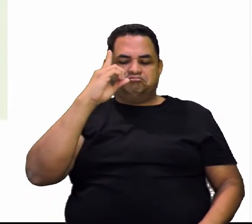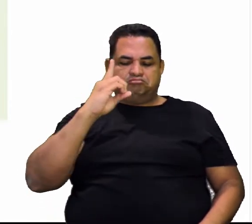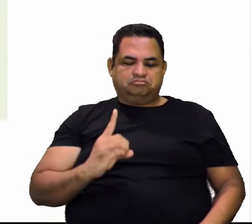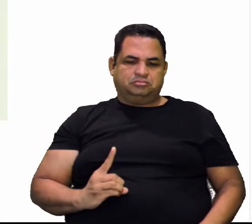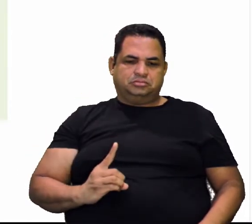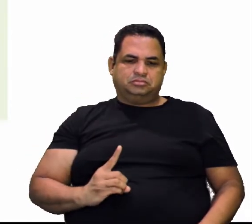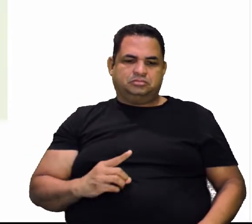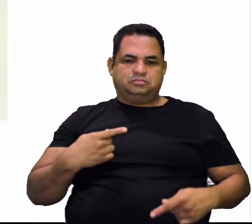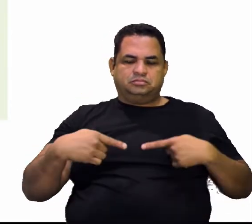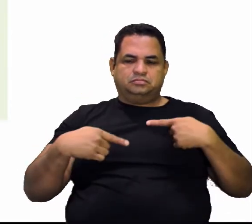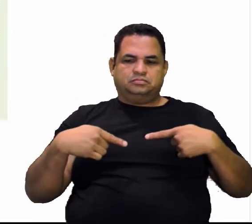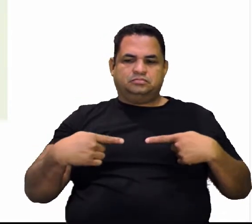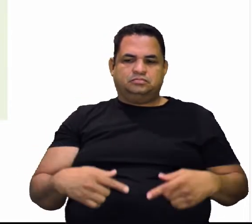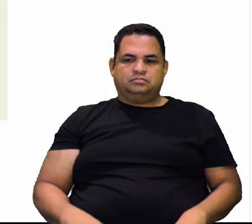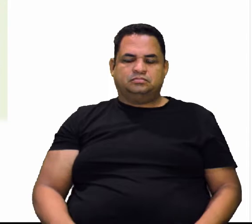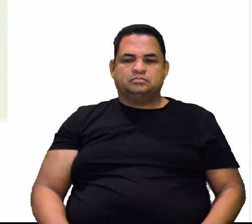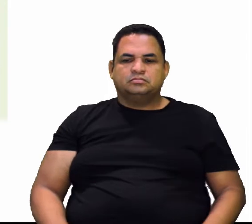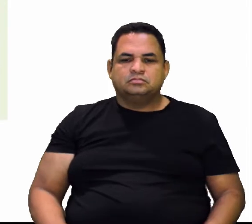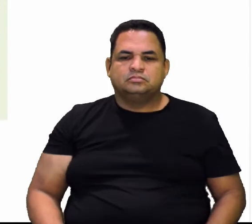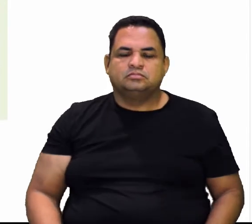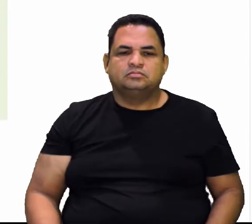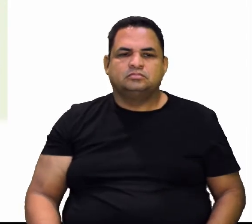político. Então,